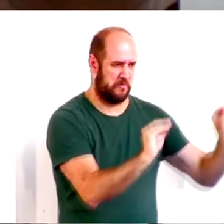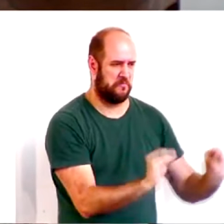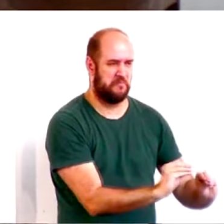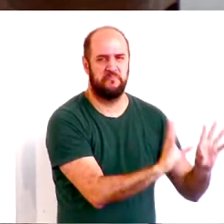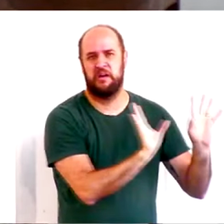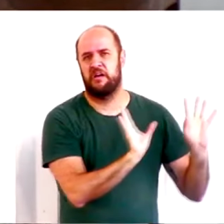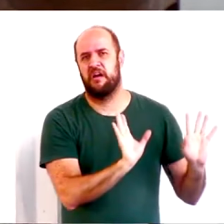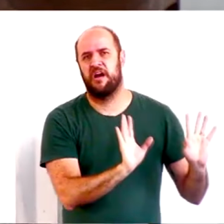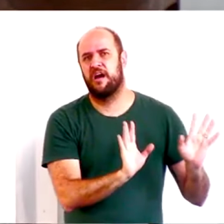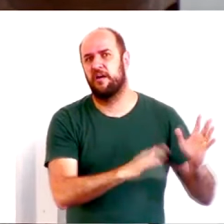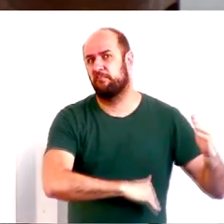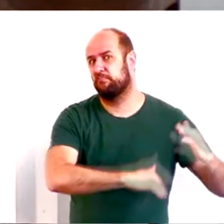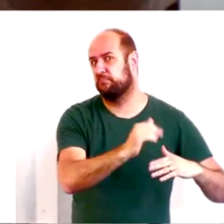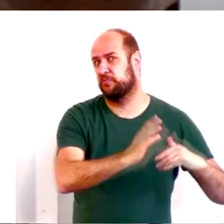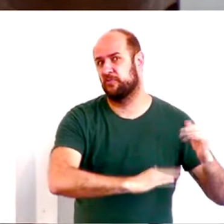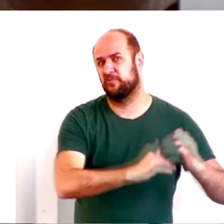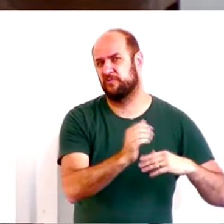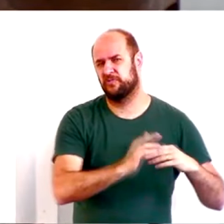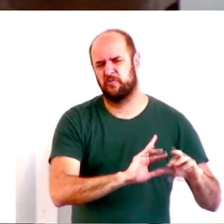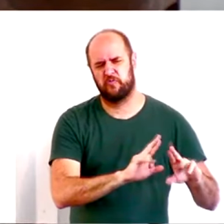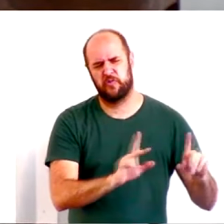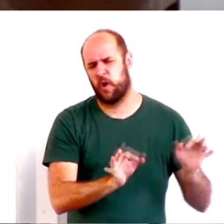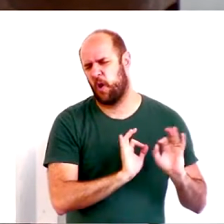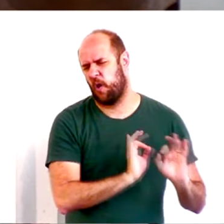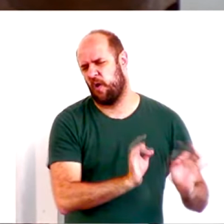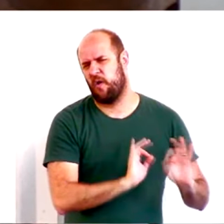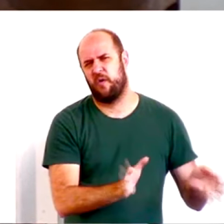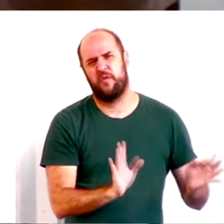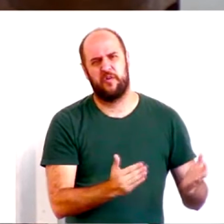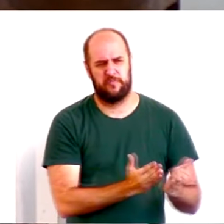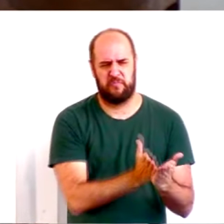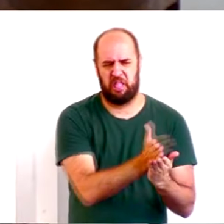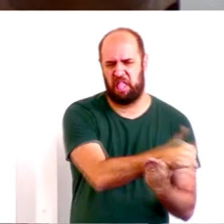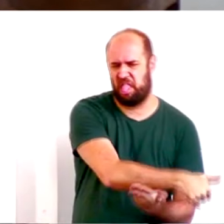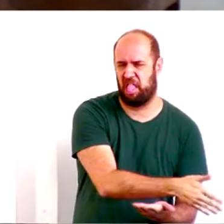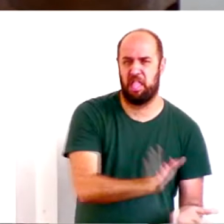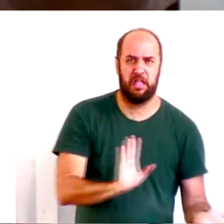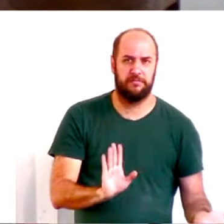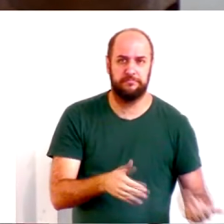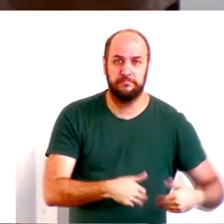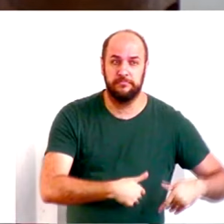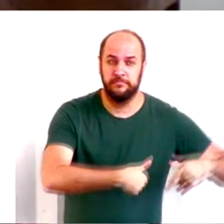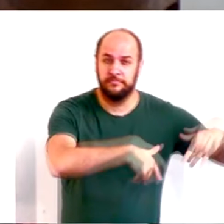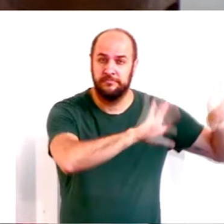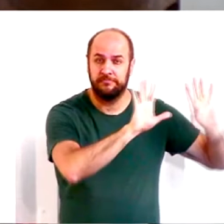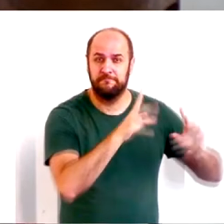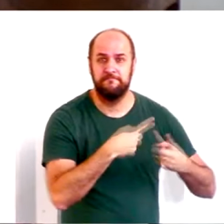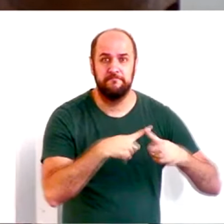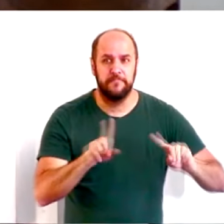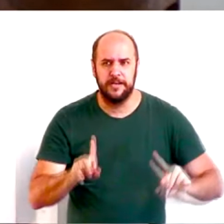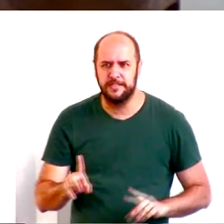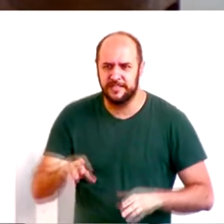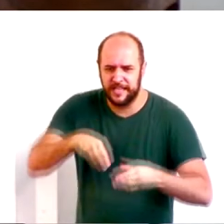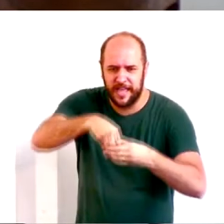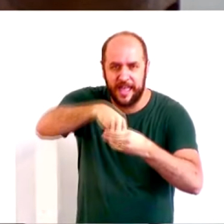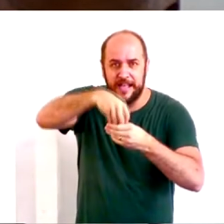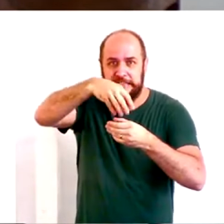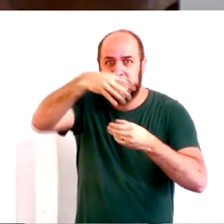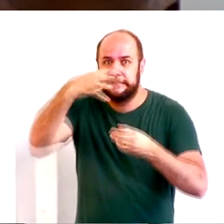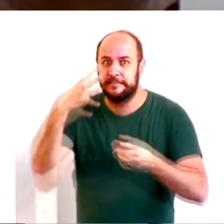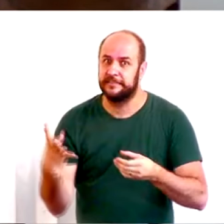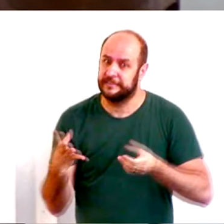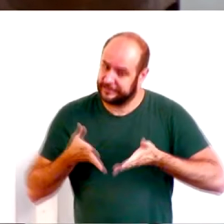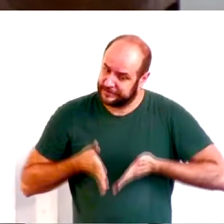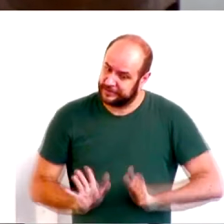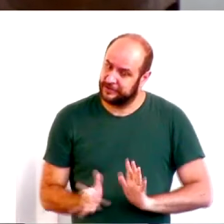é produzir ainda muitas heresias muitas coisas contrárias as escrituras Mas isso não tira a essência do